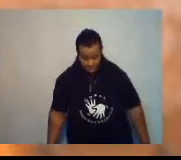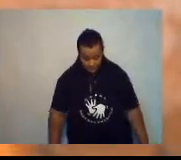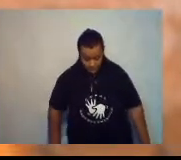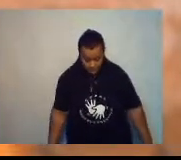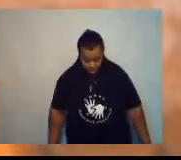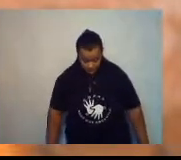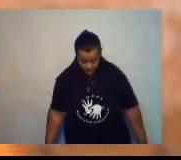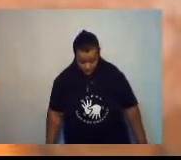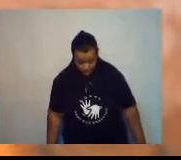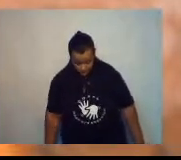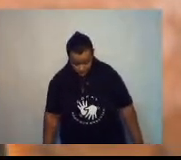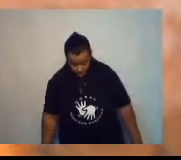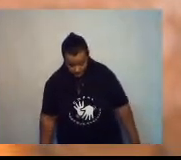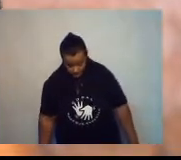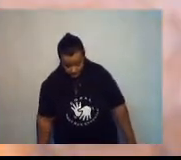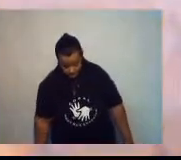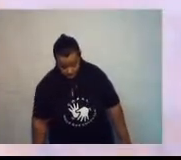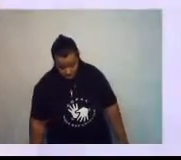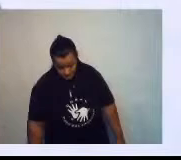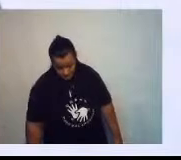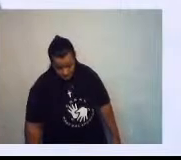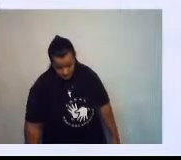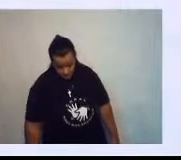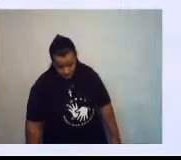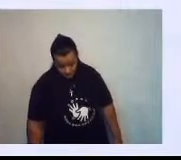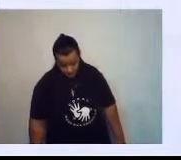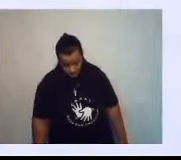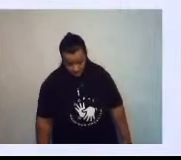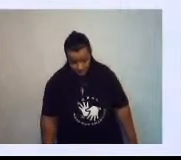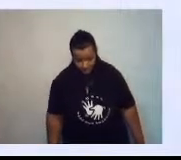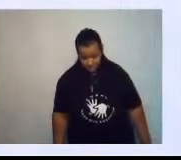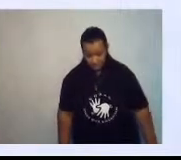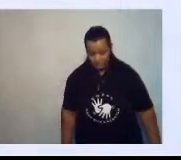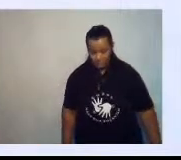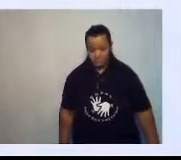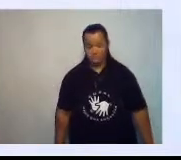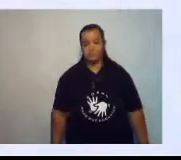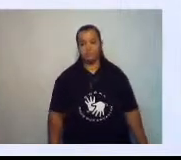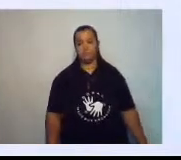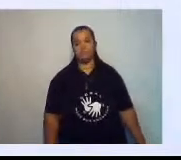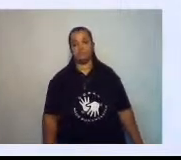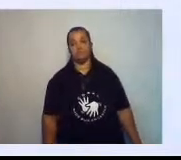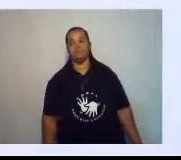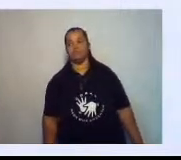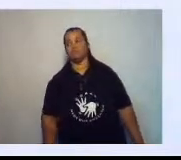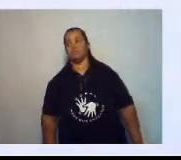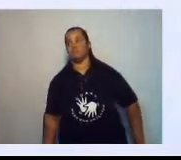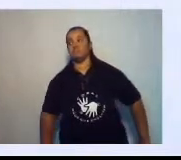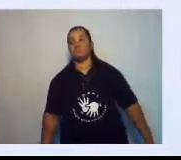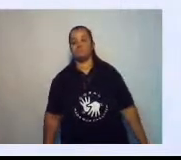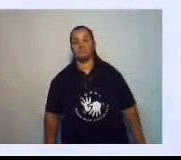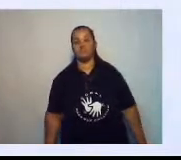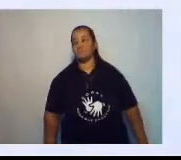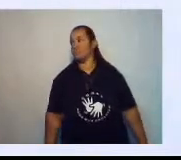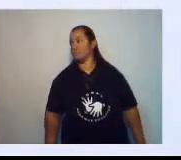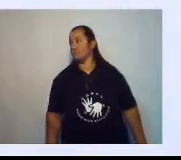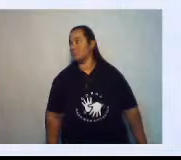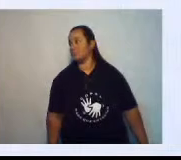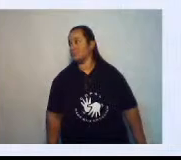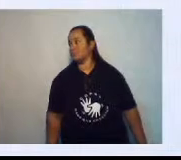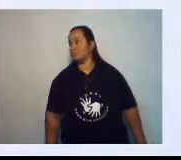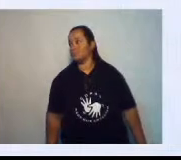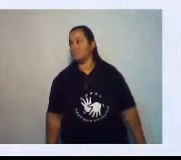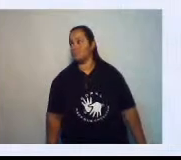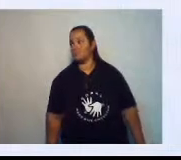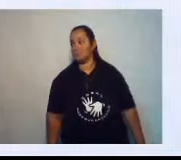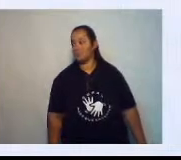esses dias, né? Que nós estamos podendo compartilhar desde o dia 12 com o Farol. Foi muito legal a abertura da festa. E amanhã é aniversário